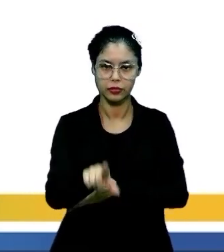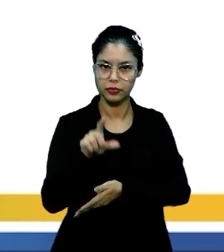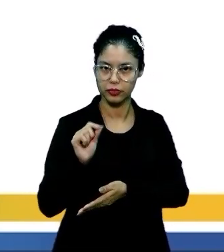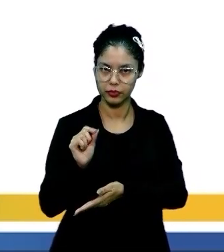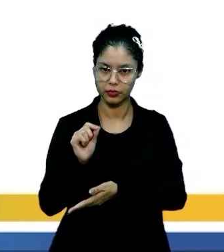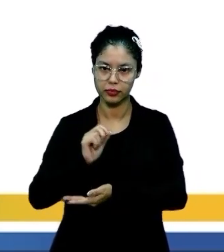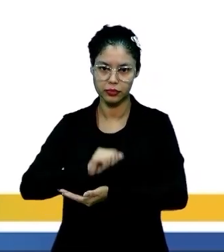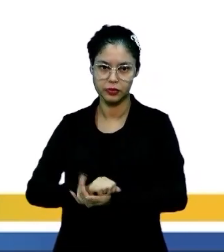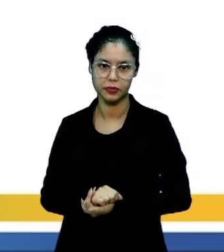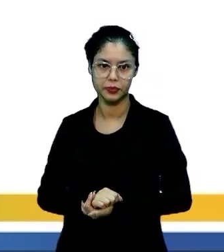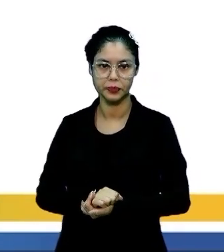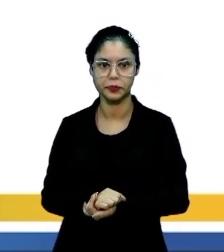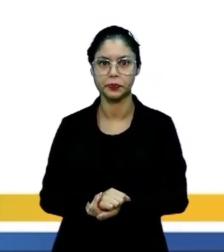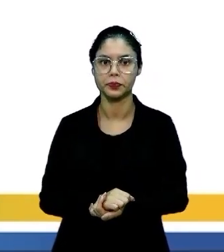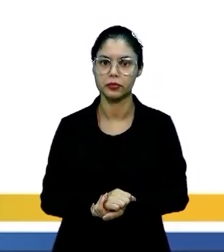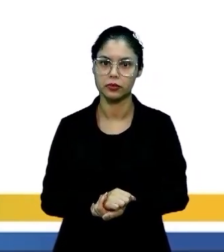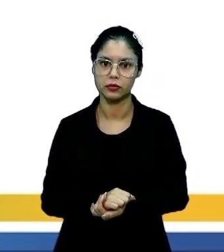alternativas.